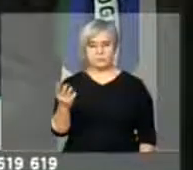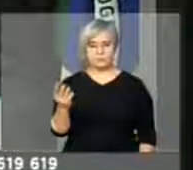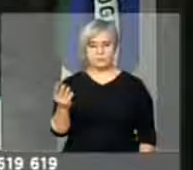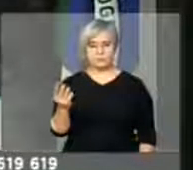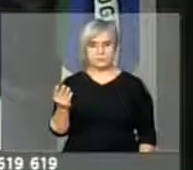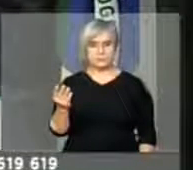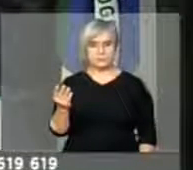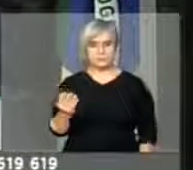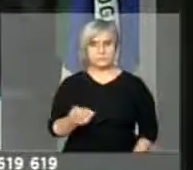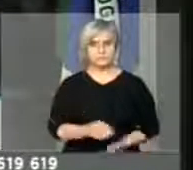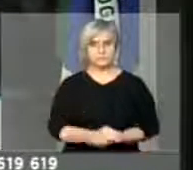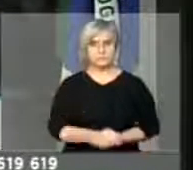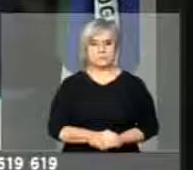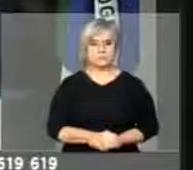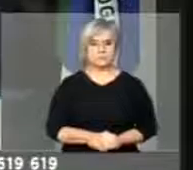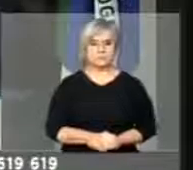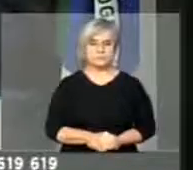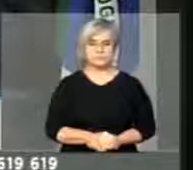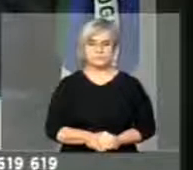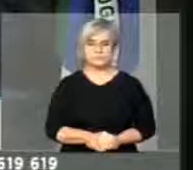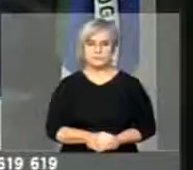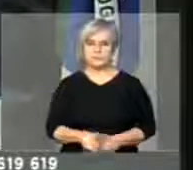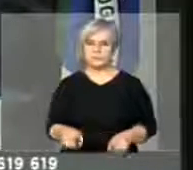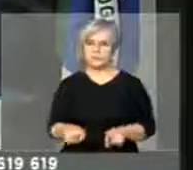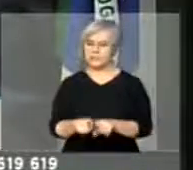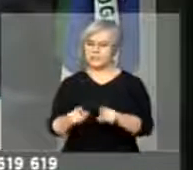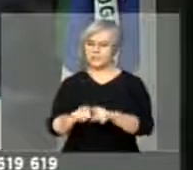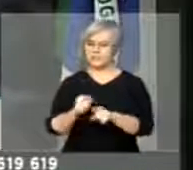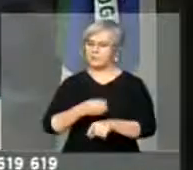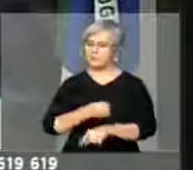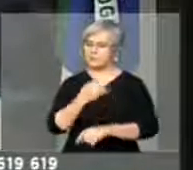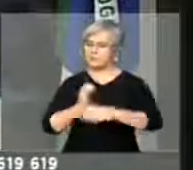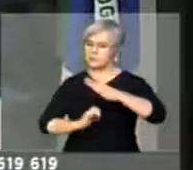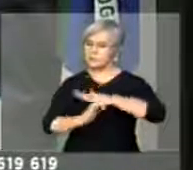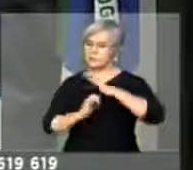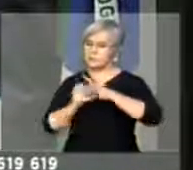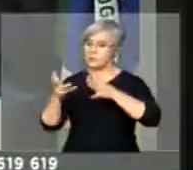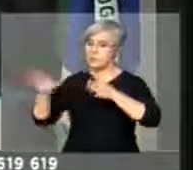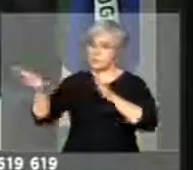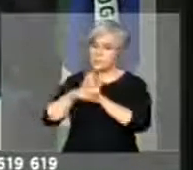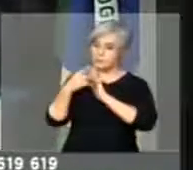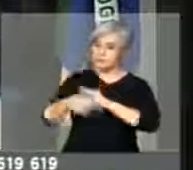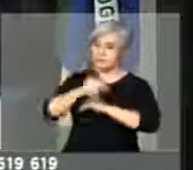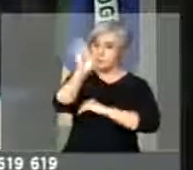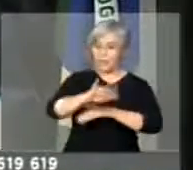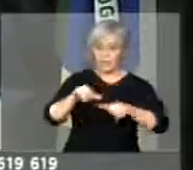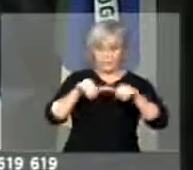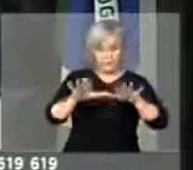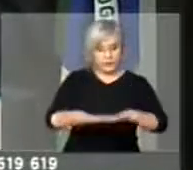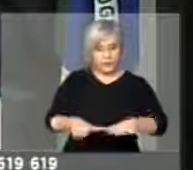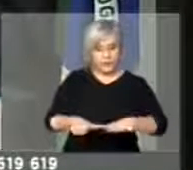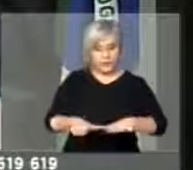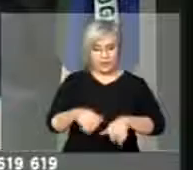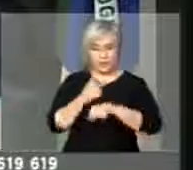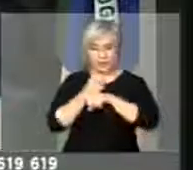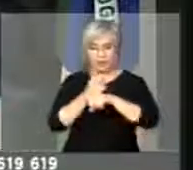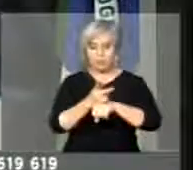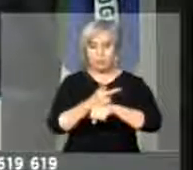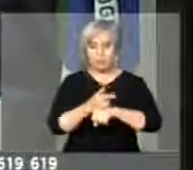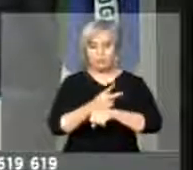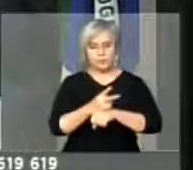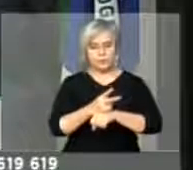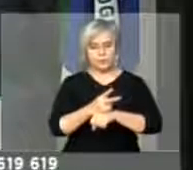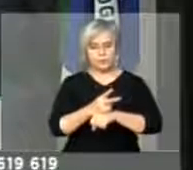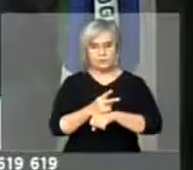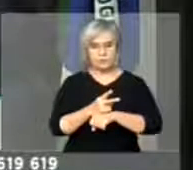de tudo, as empresas querendo se instalar no Brasil à procura da